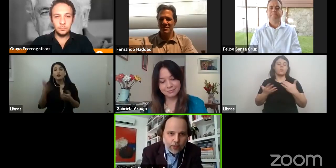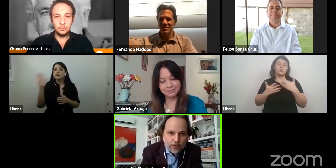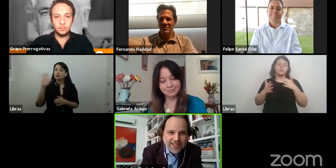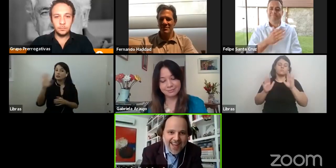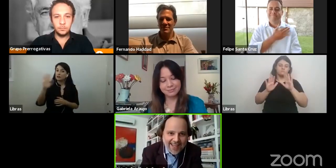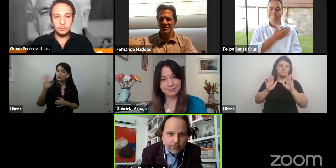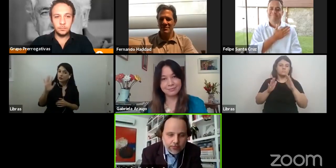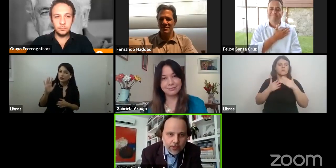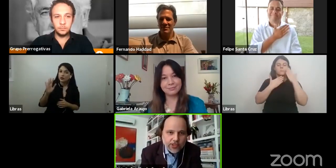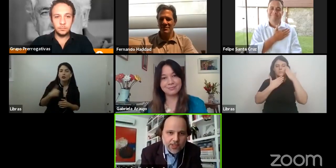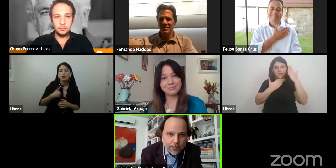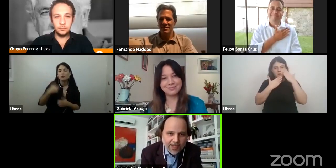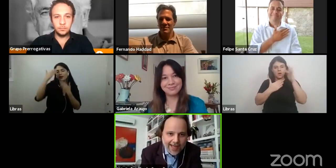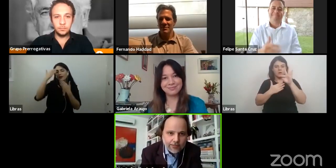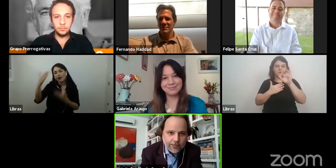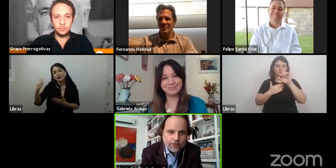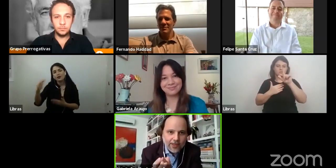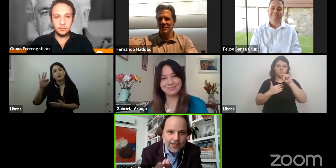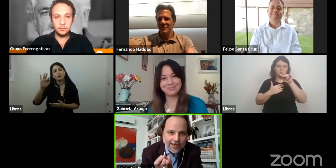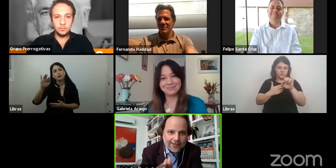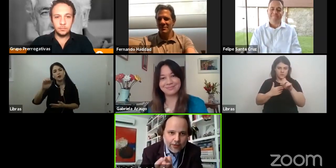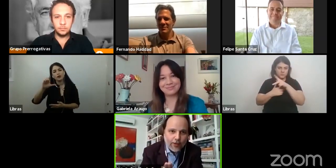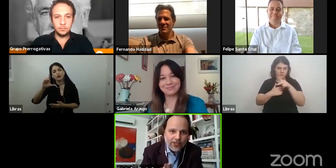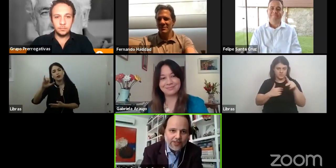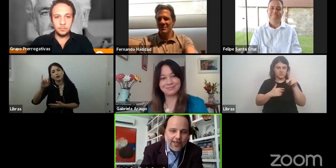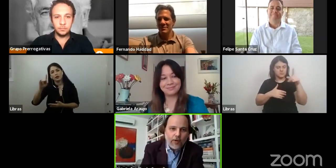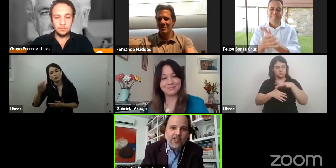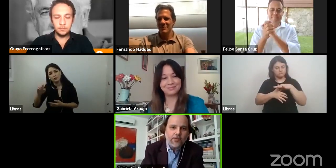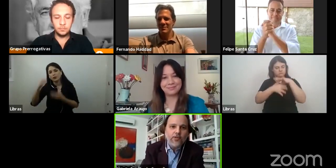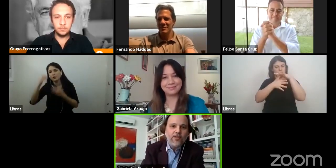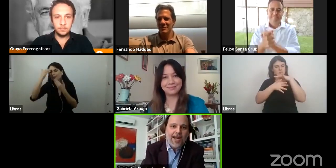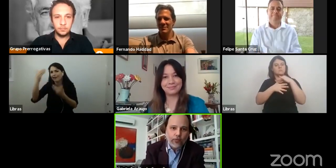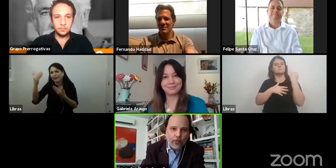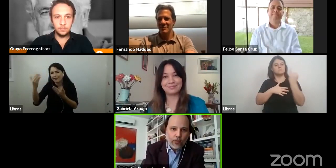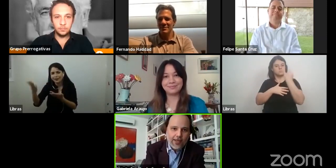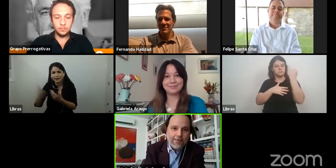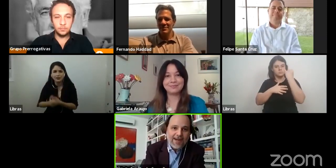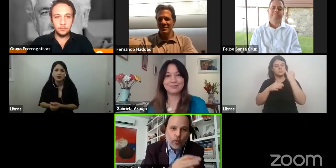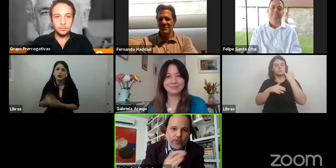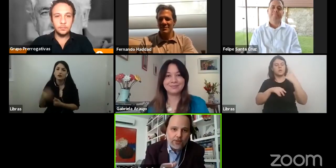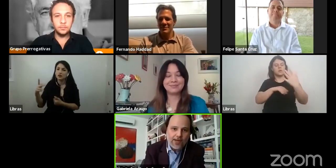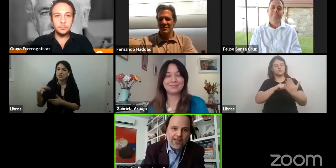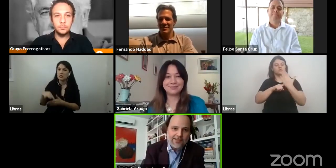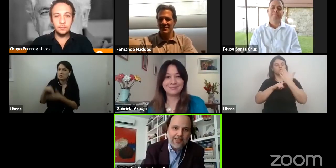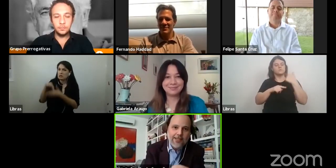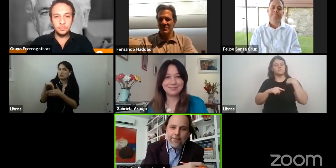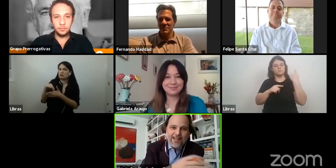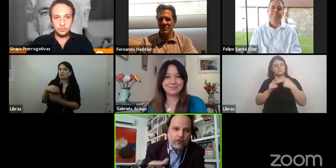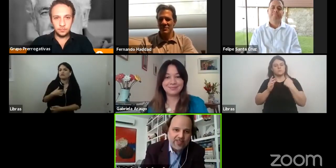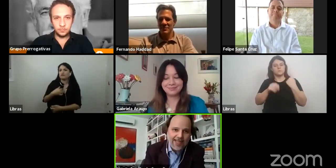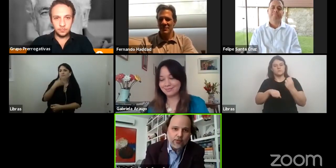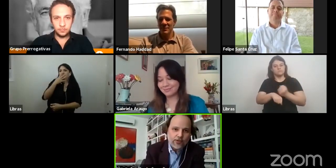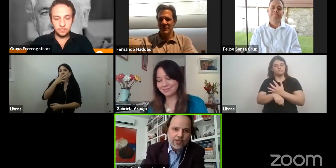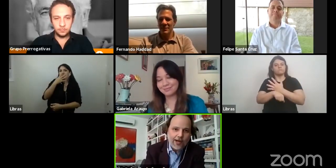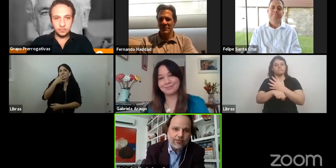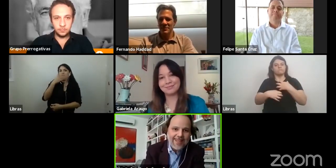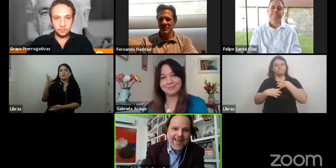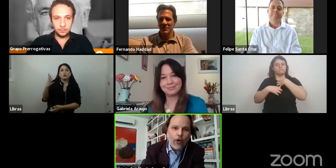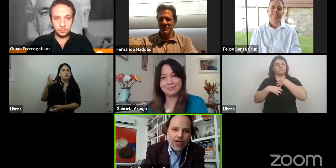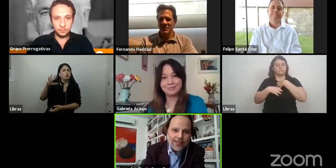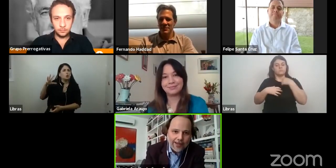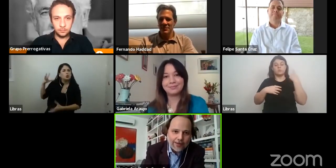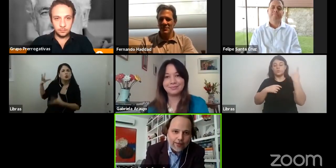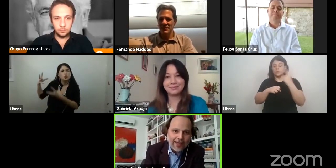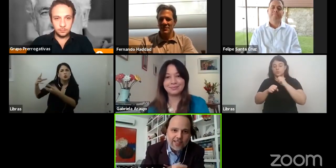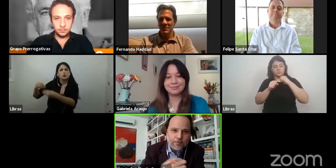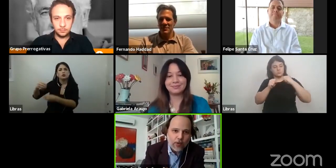Felipe Santa Cruz, obrigado, muitíssimo obrigado. Sua liderança, como eu disse, é realmente muito inspiradora para toda a advocacia, para a sociedade de modo geral. Ter